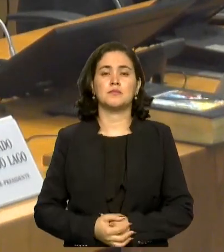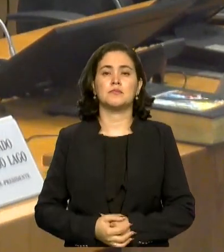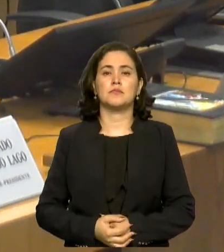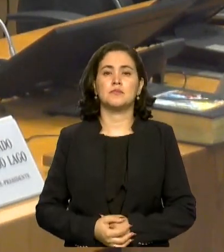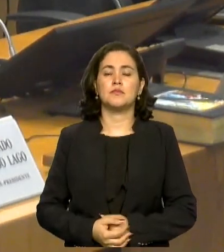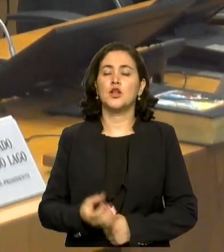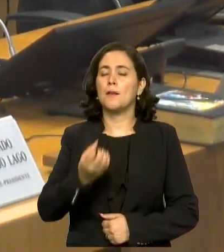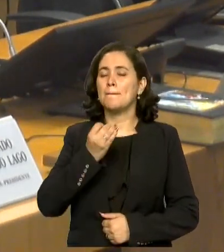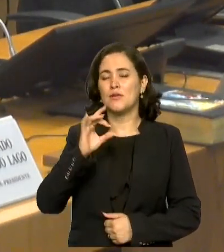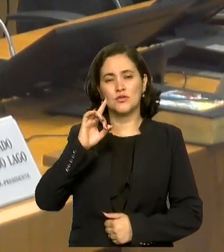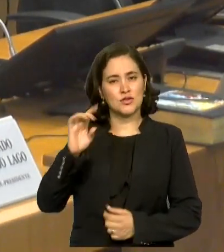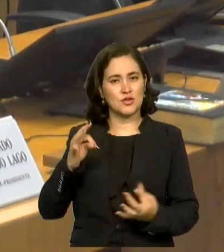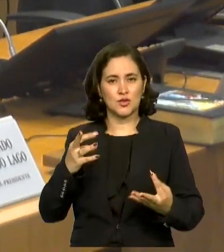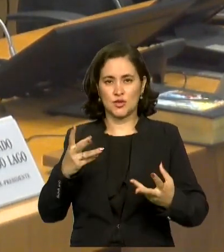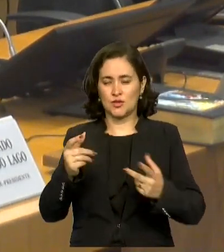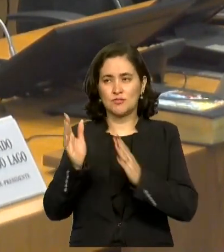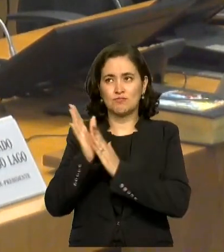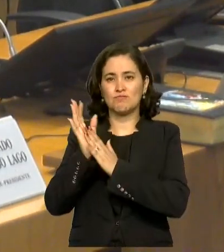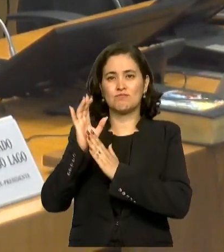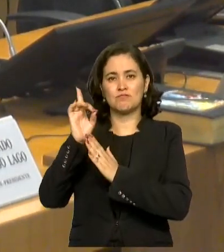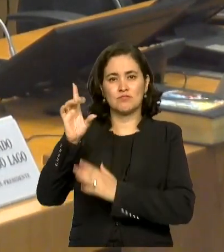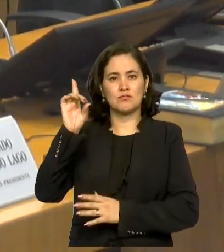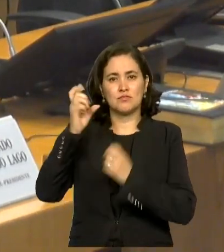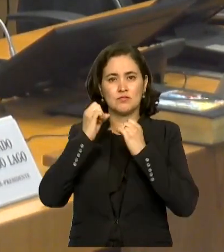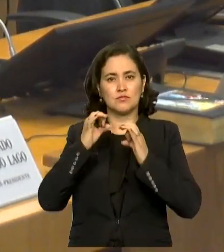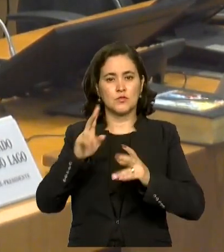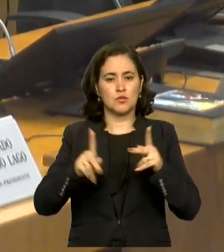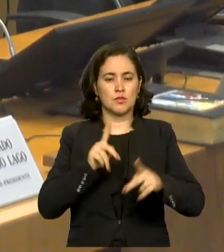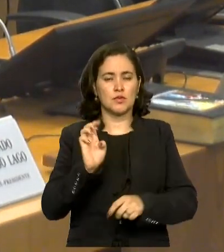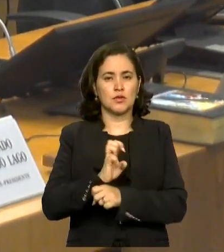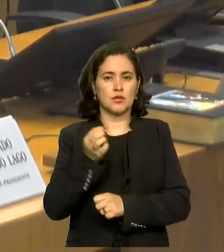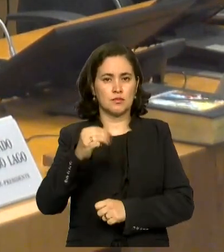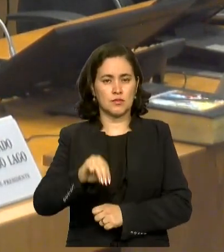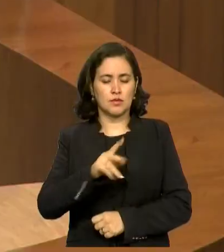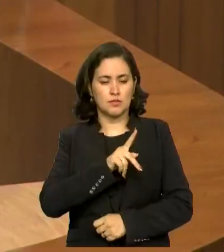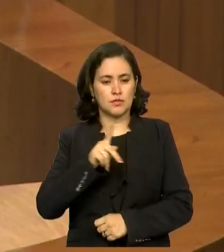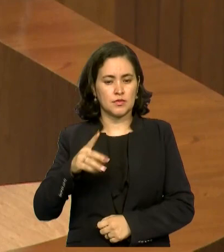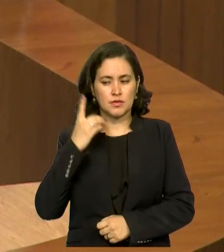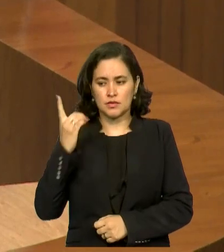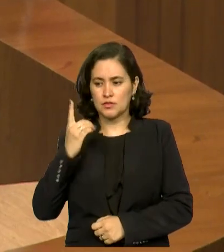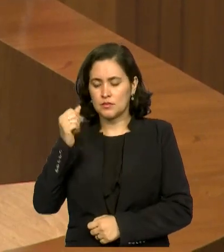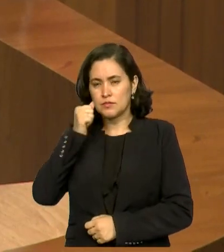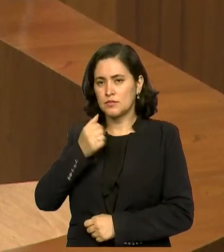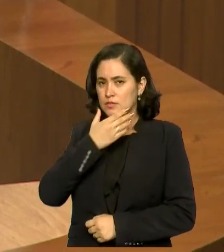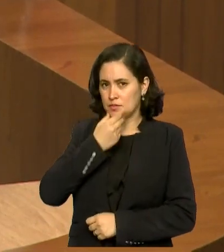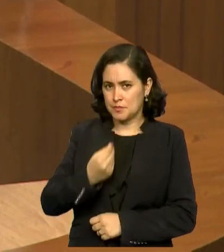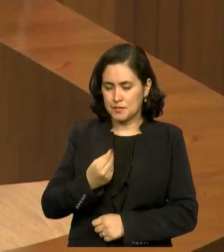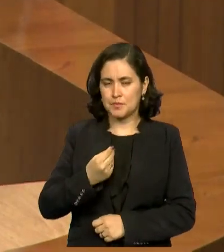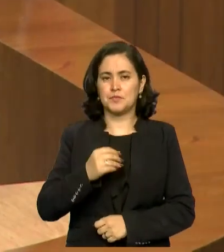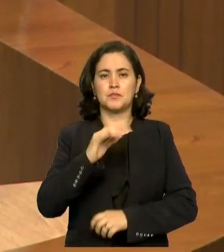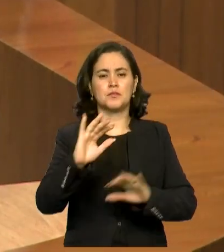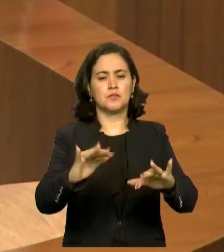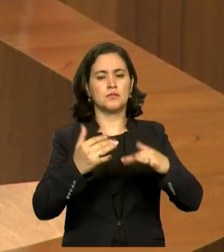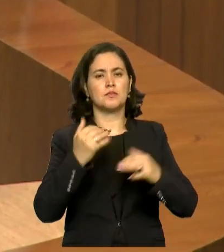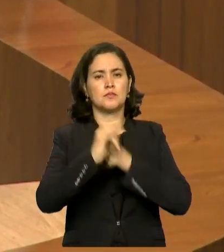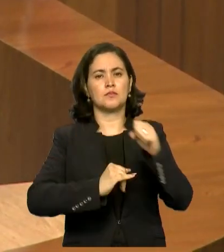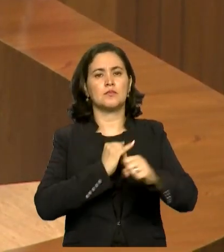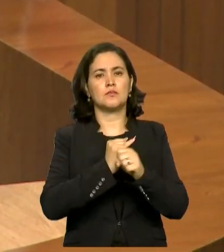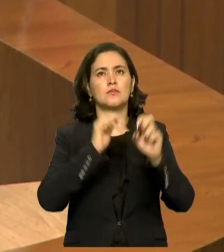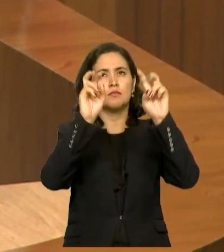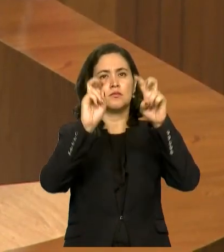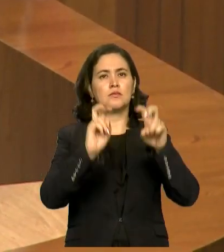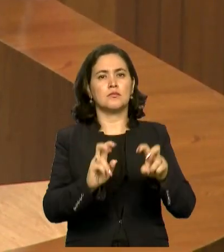Que Deus tenha suas mãos poderosas sobre o Estado do Maranhão, sobre a sua população. Senhor Presidente, demais deputados, deputadas, internautas, galeria,